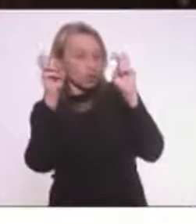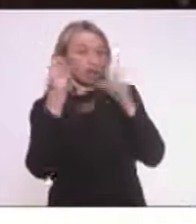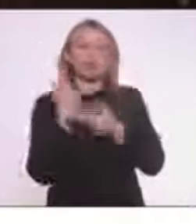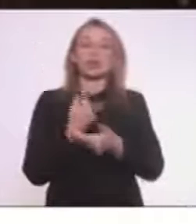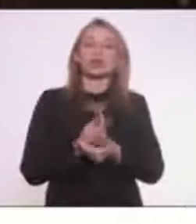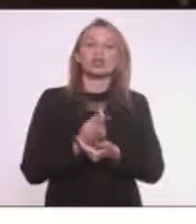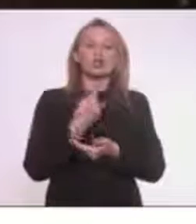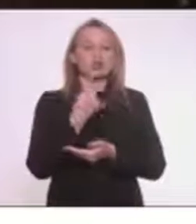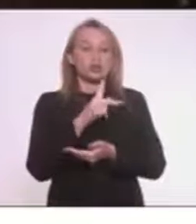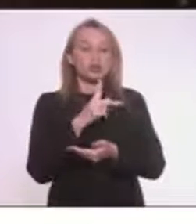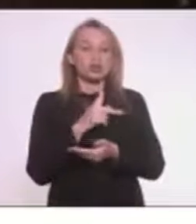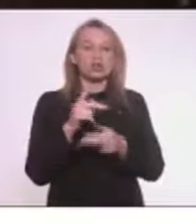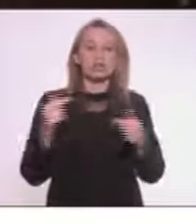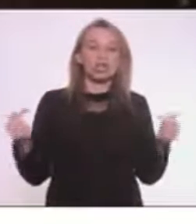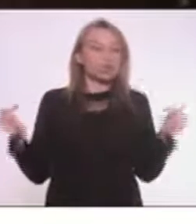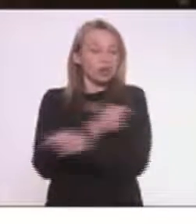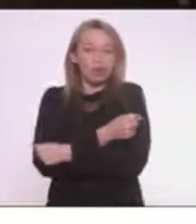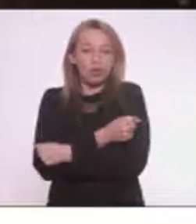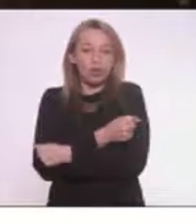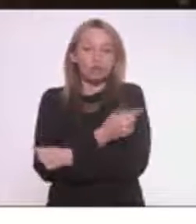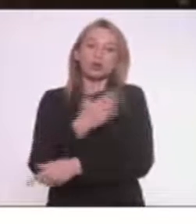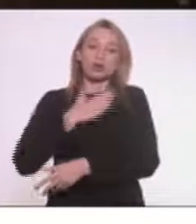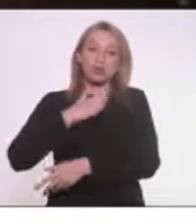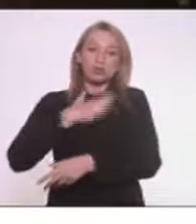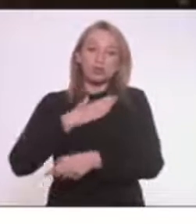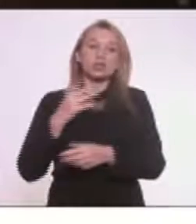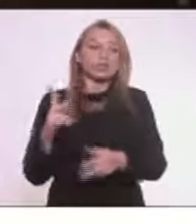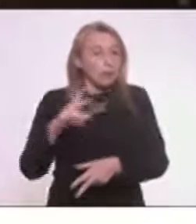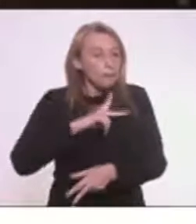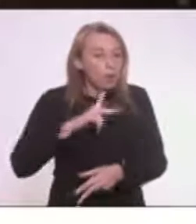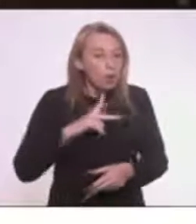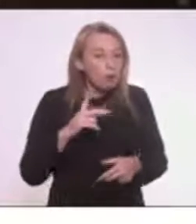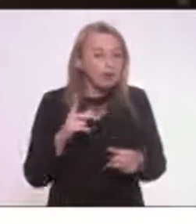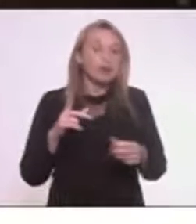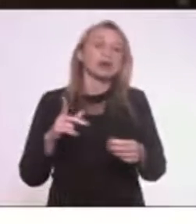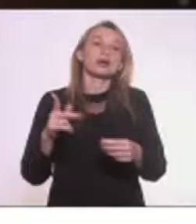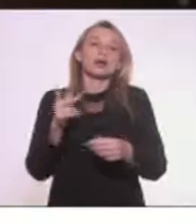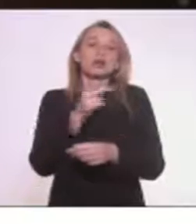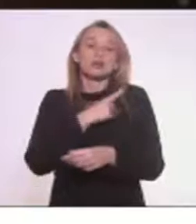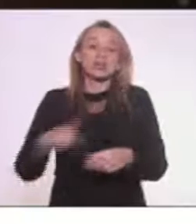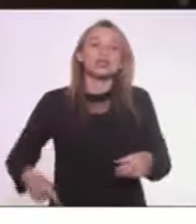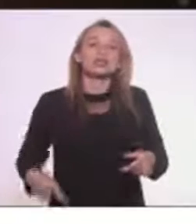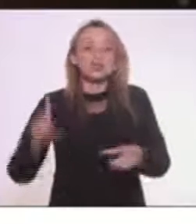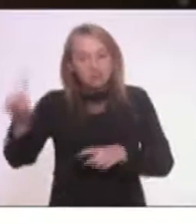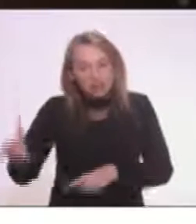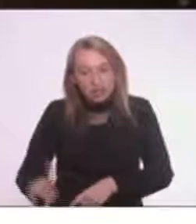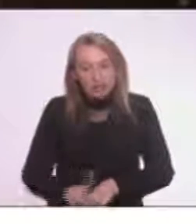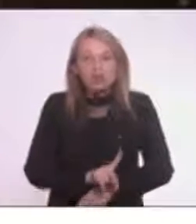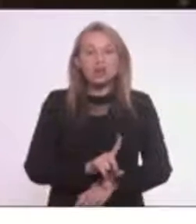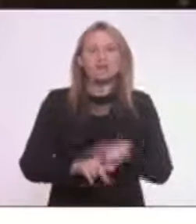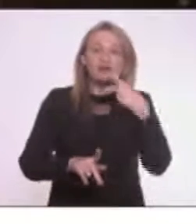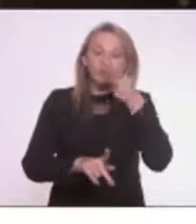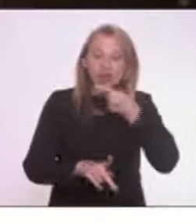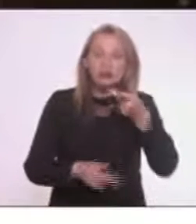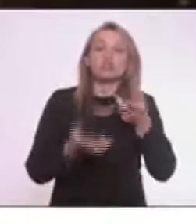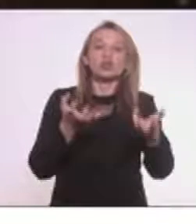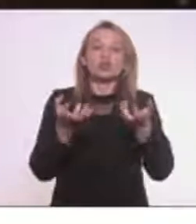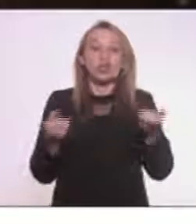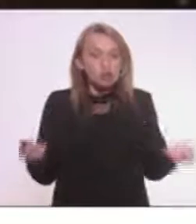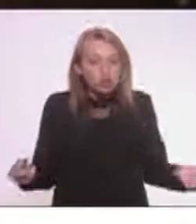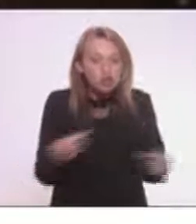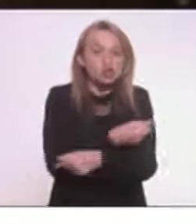intervenção, ter discordado de mim da própria presidência e desceu para pedir uma parte. Mas eu quero discordar de Vossa